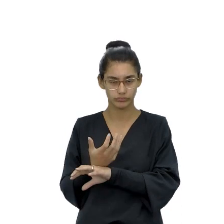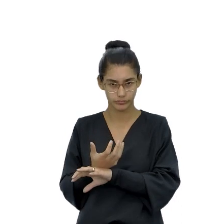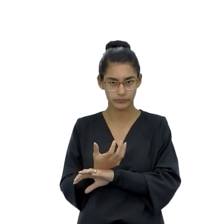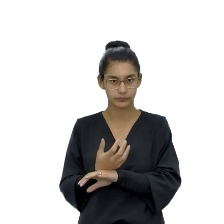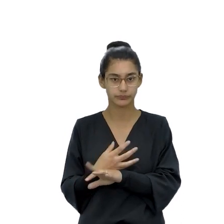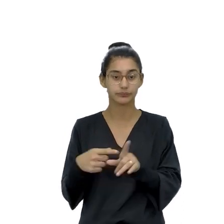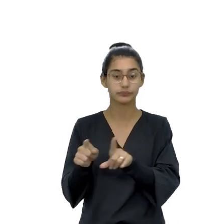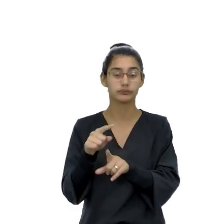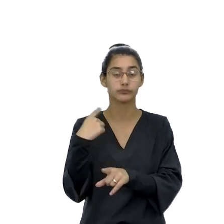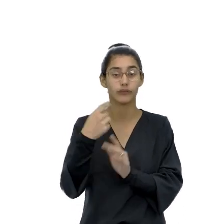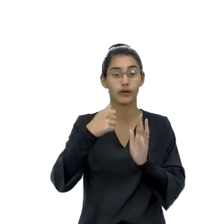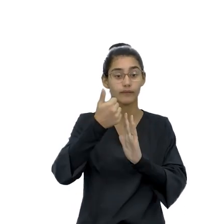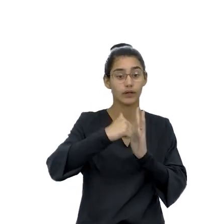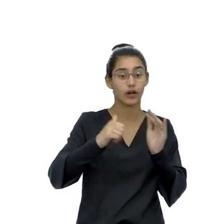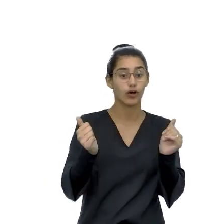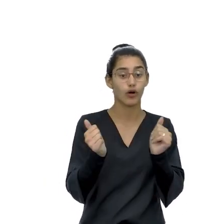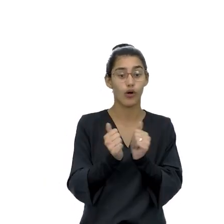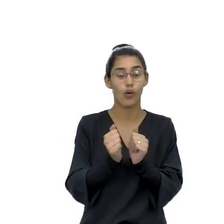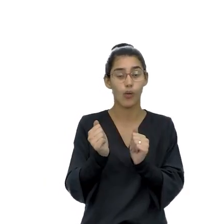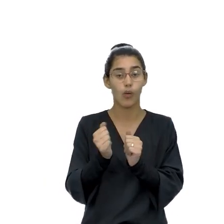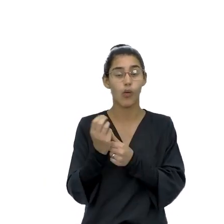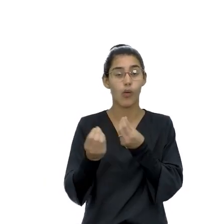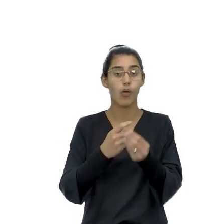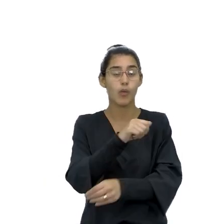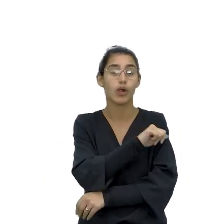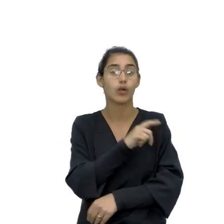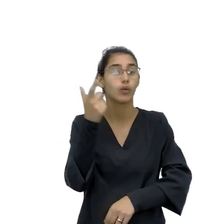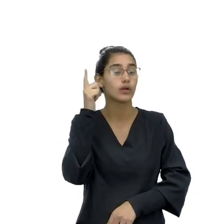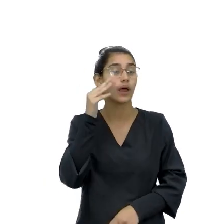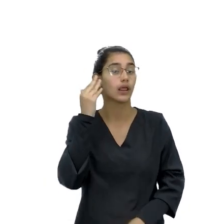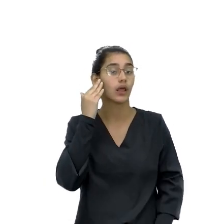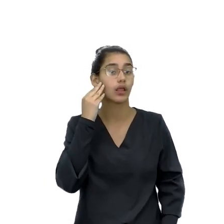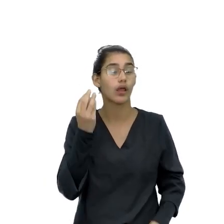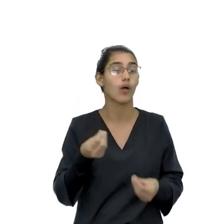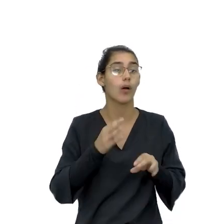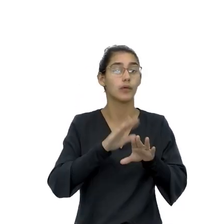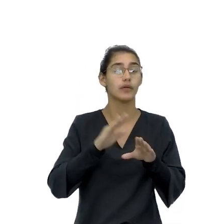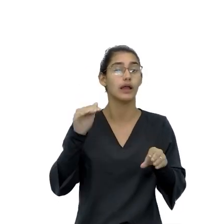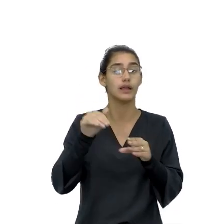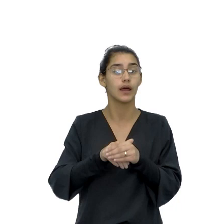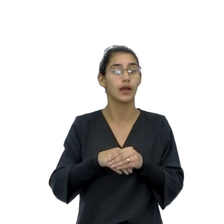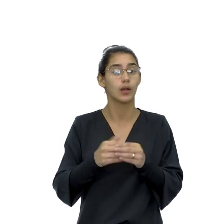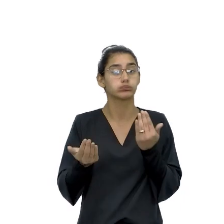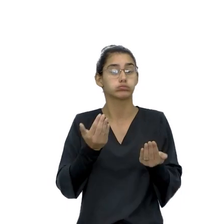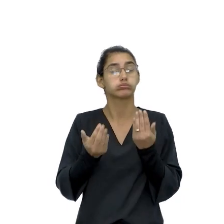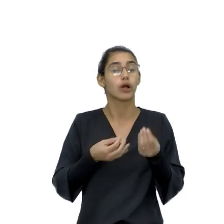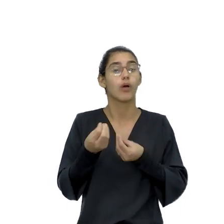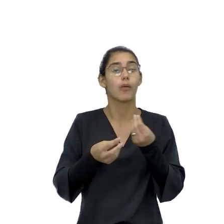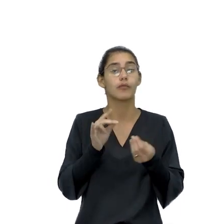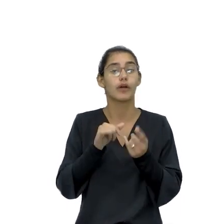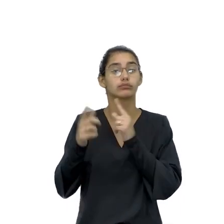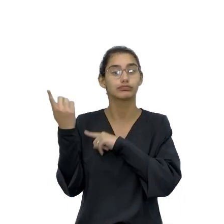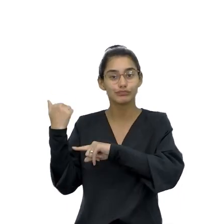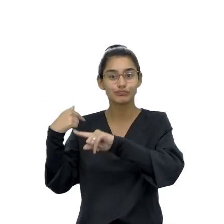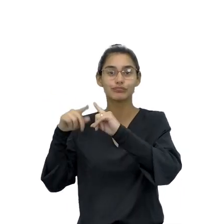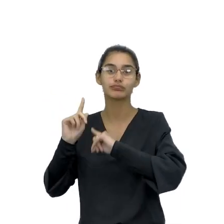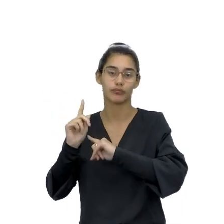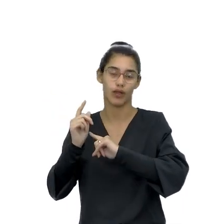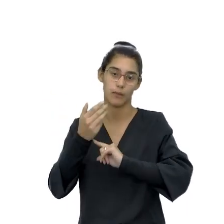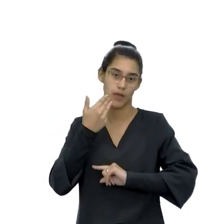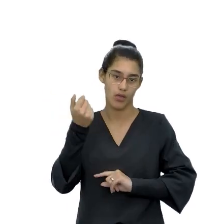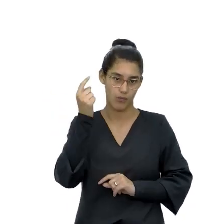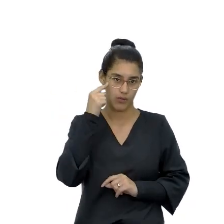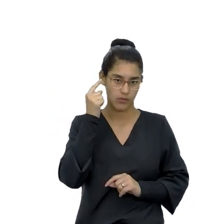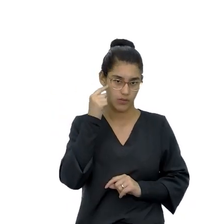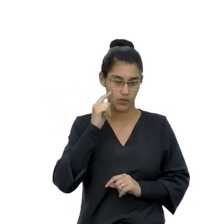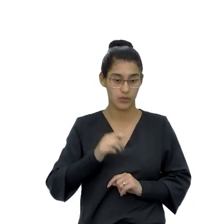ali, então, nós trabalhamos como o aluno consegue interpretar, como ele caminha dentro dessa proporcionalidade, como ele vai desenvolvendo esse